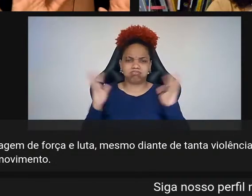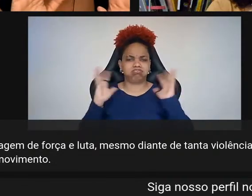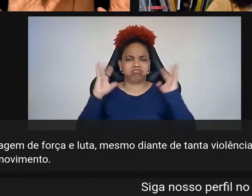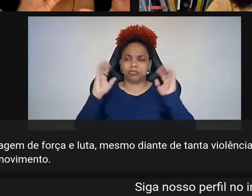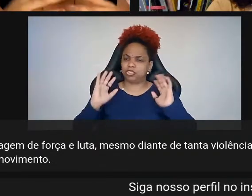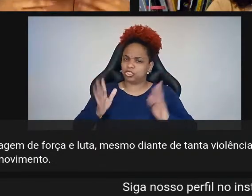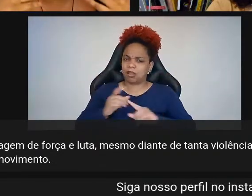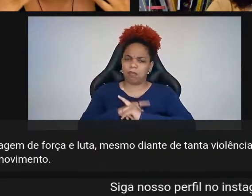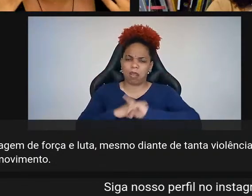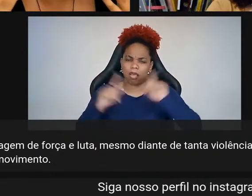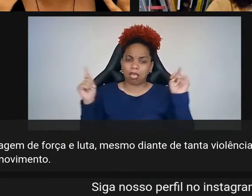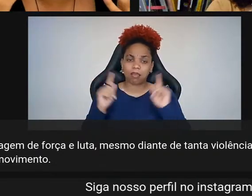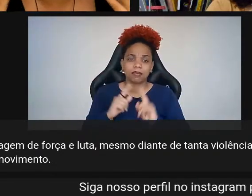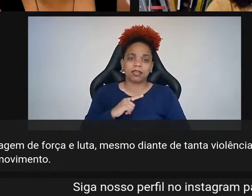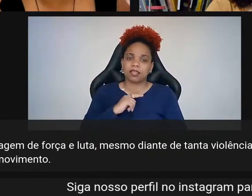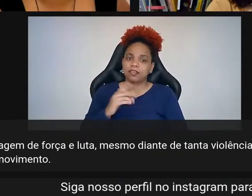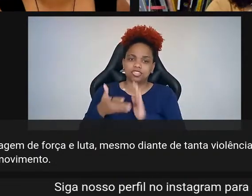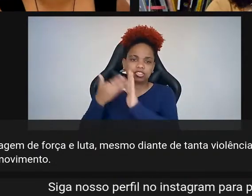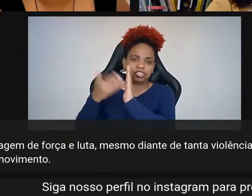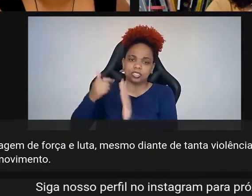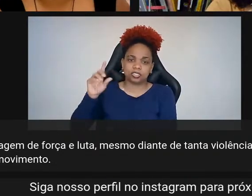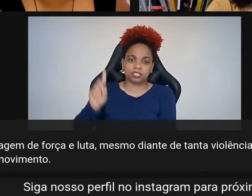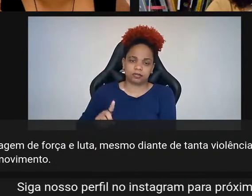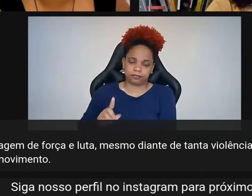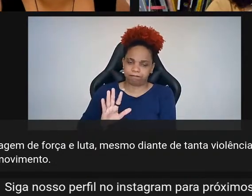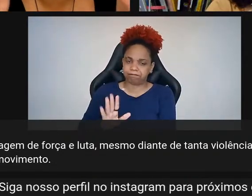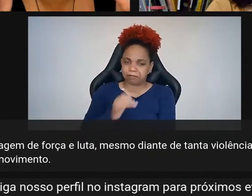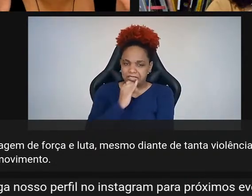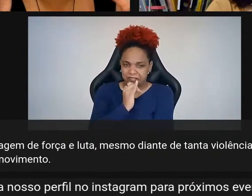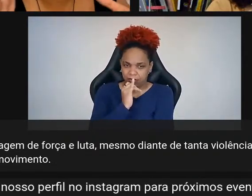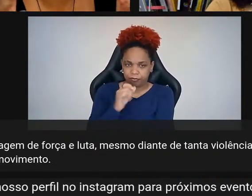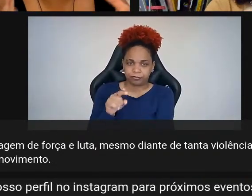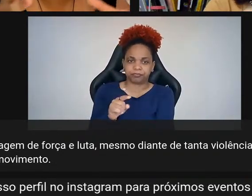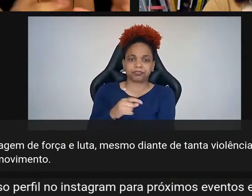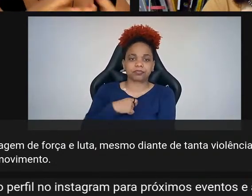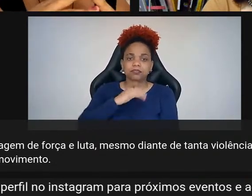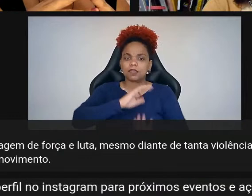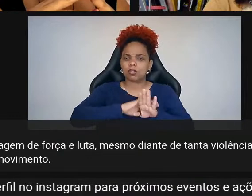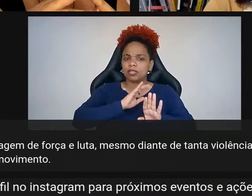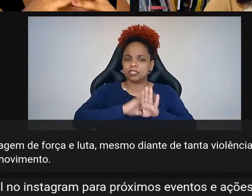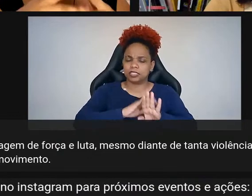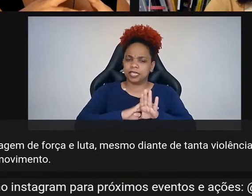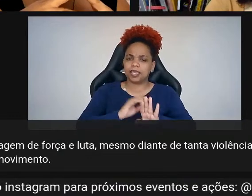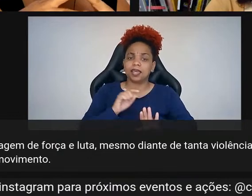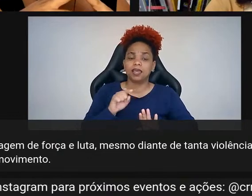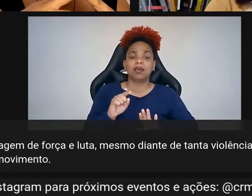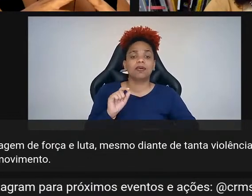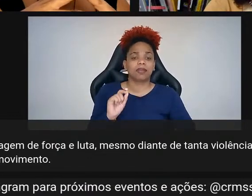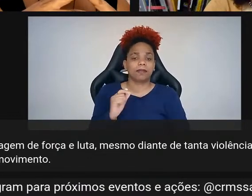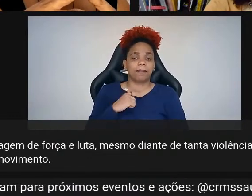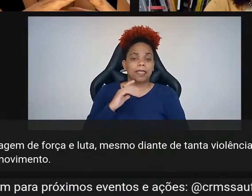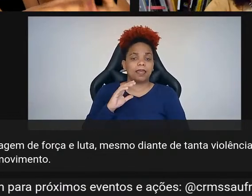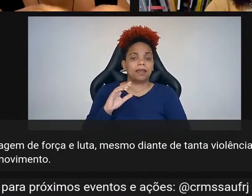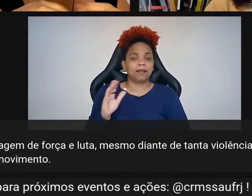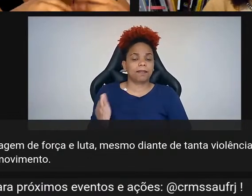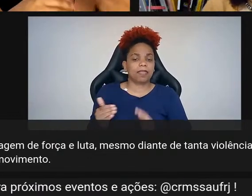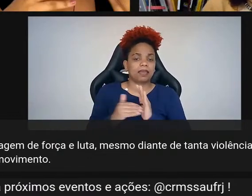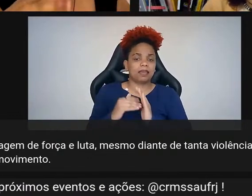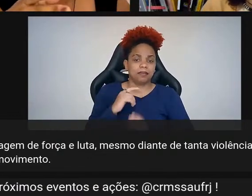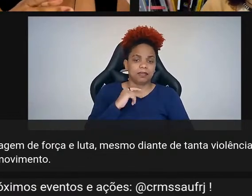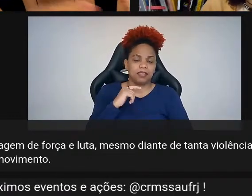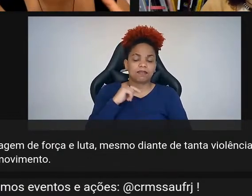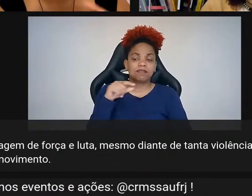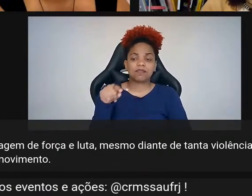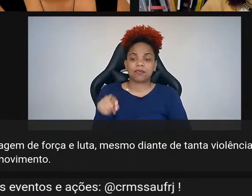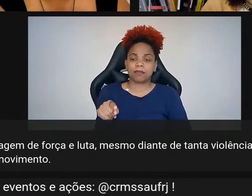querem tirar tudo. Vou dar um exemplo desse terrorismo ideológico que existe, que é a Câmara Municipal estava recentemente discutindo